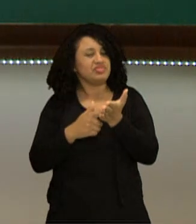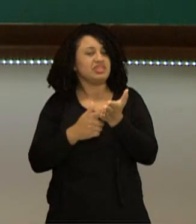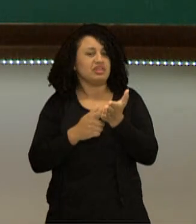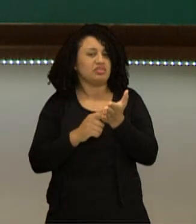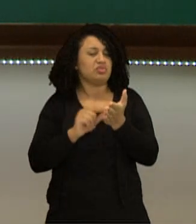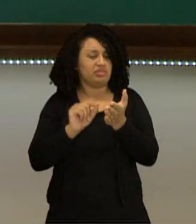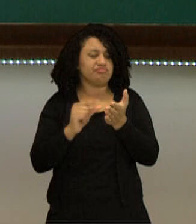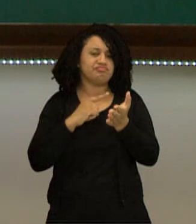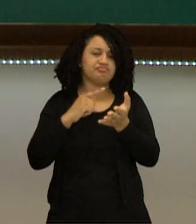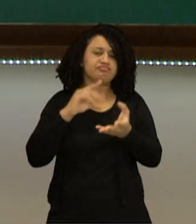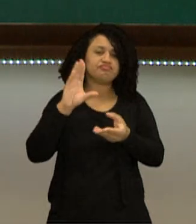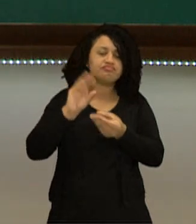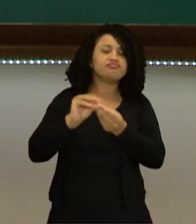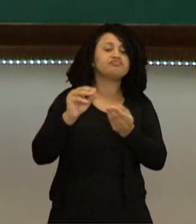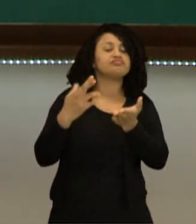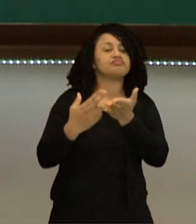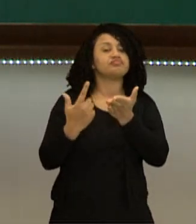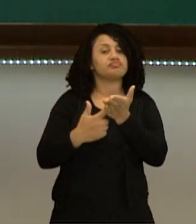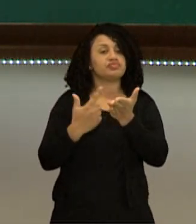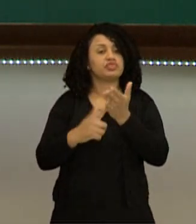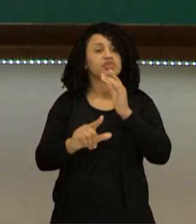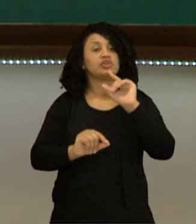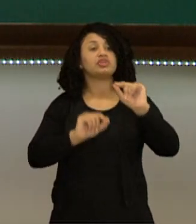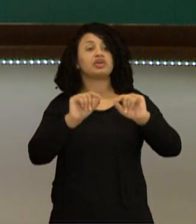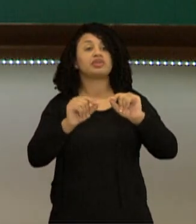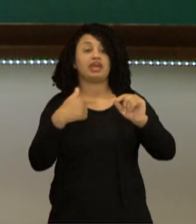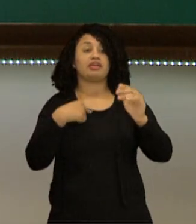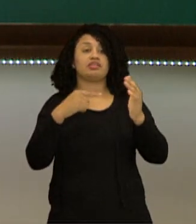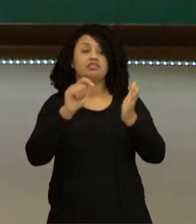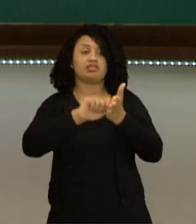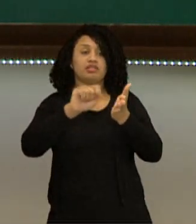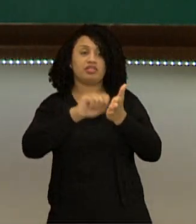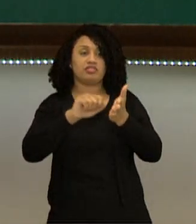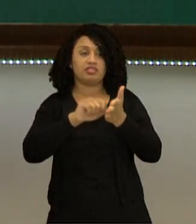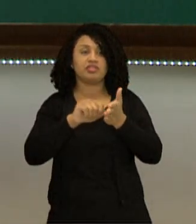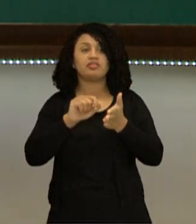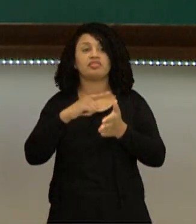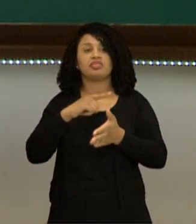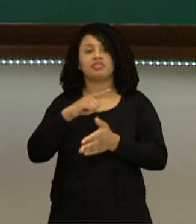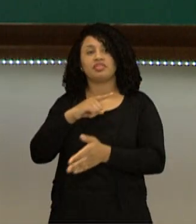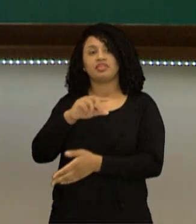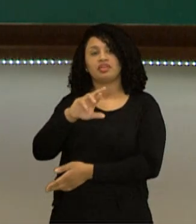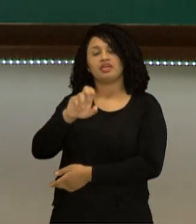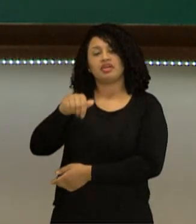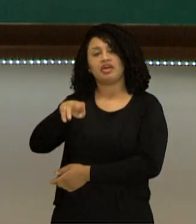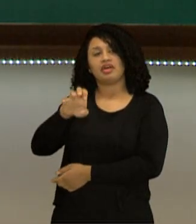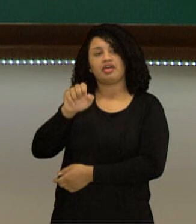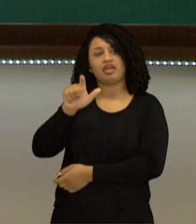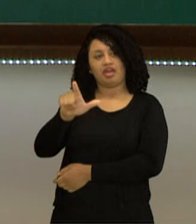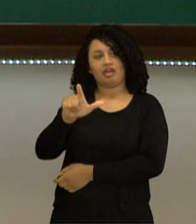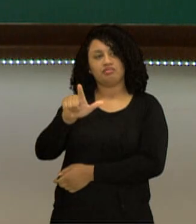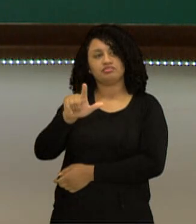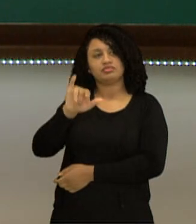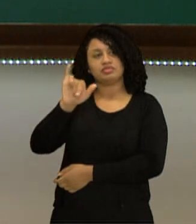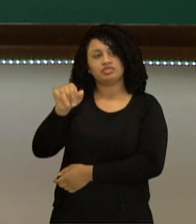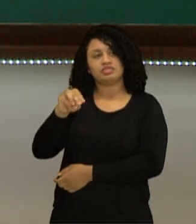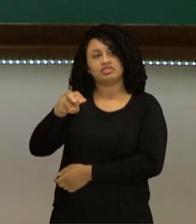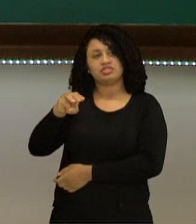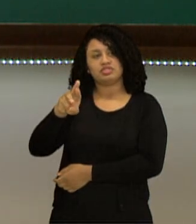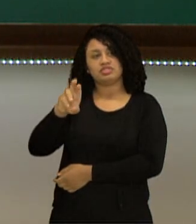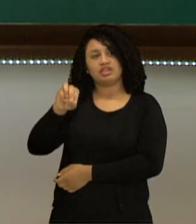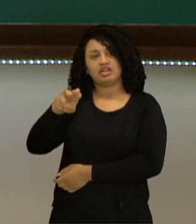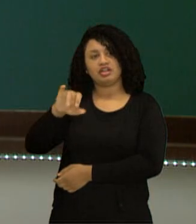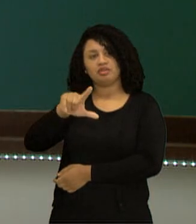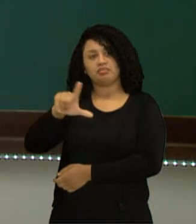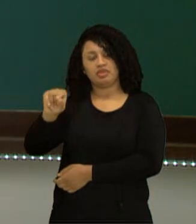que vai acontecer. Então, ele conta para nós quem escreveu, Raquel Jaramillo. Geralmente, escritores usam pseudônimos.